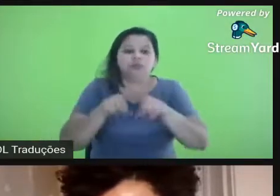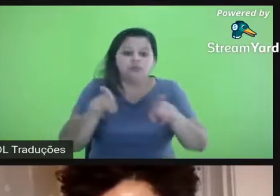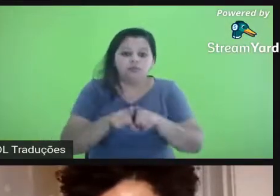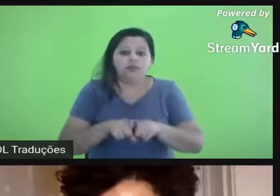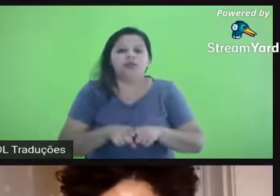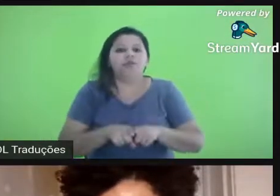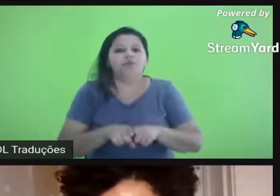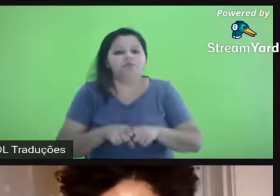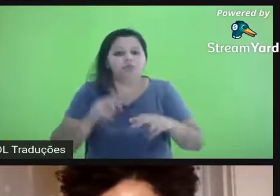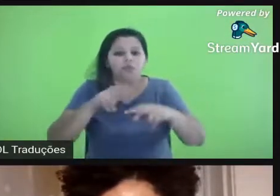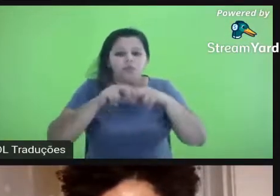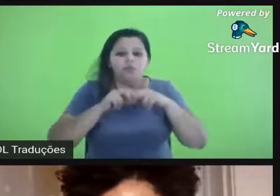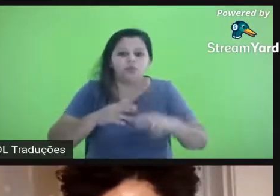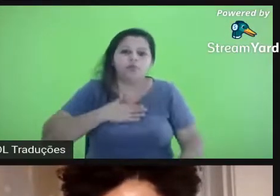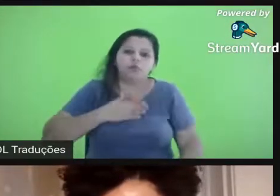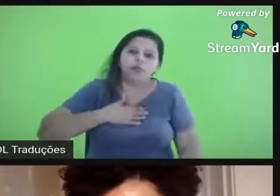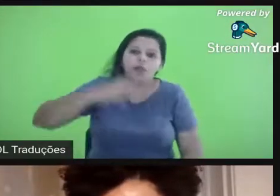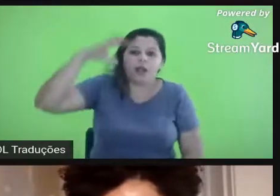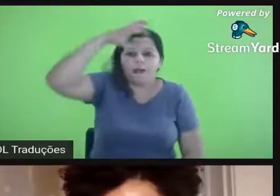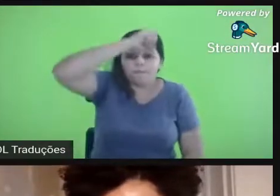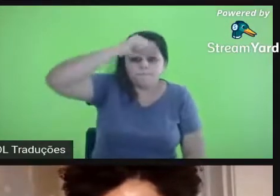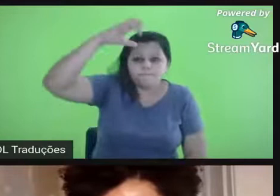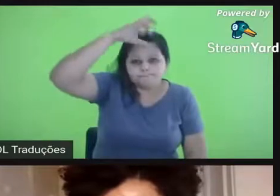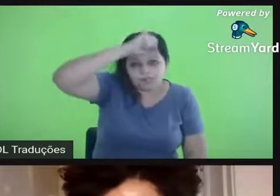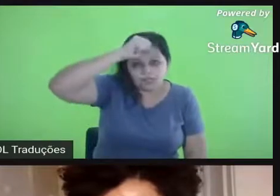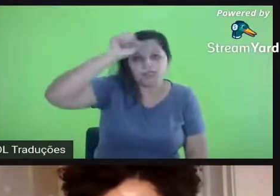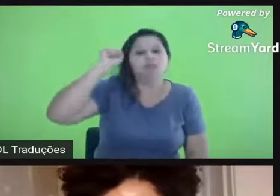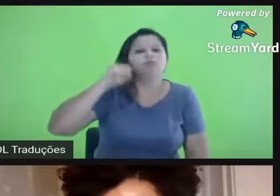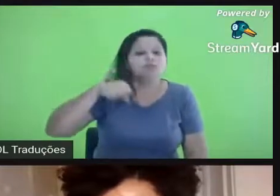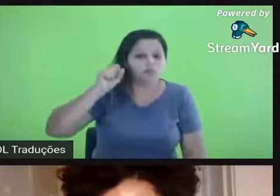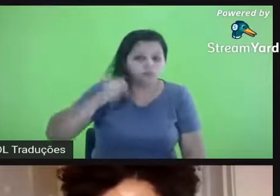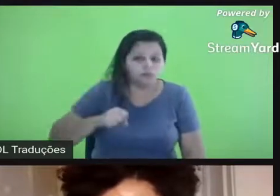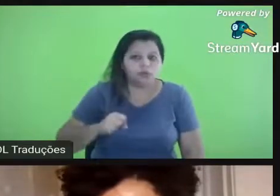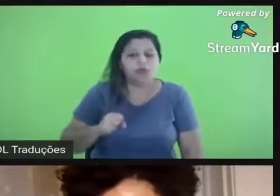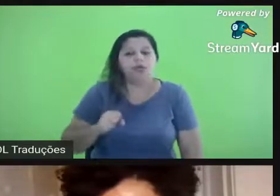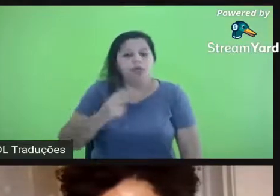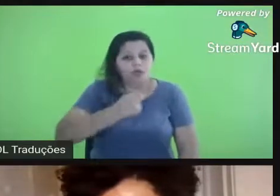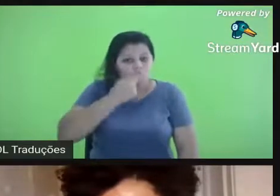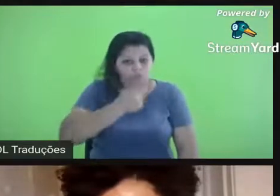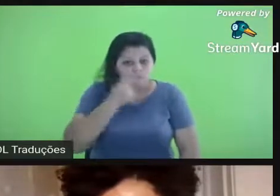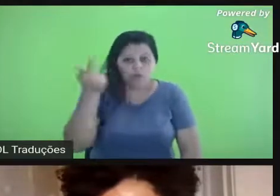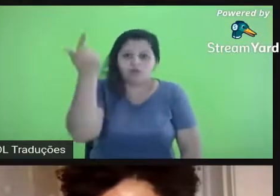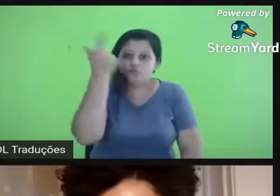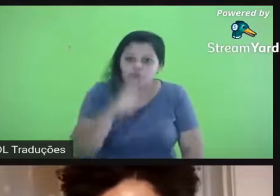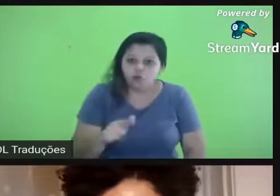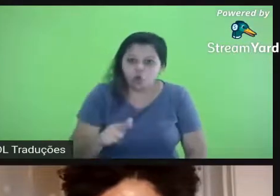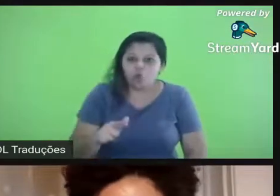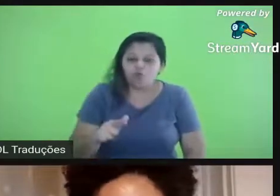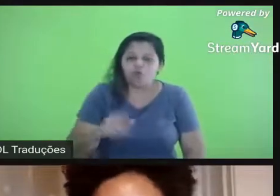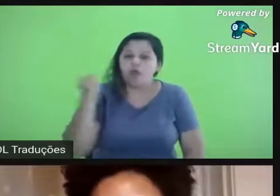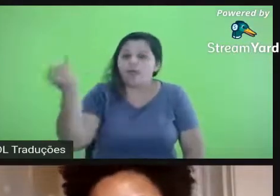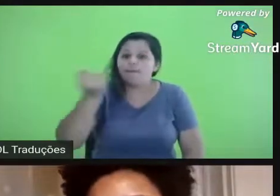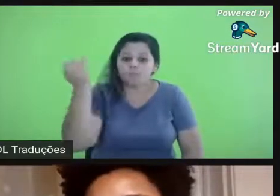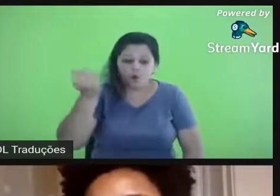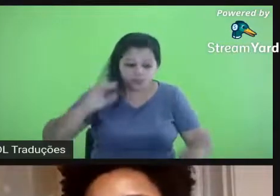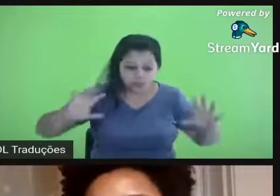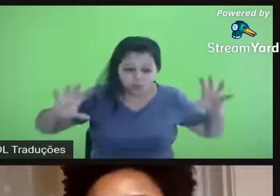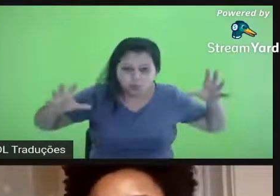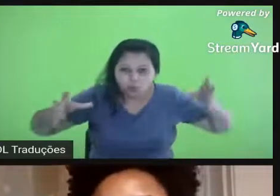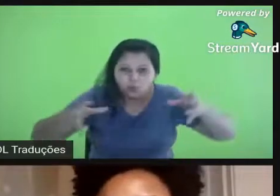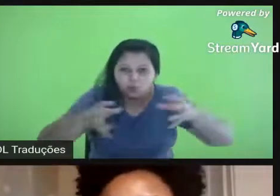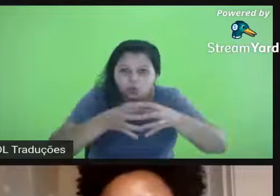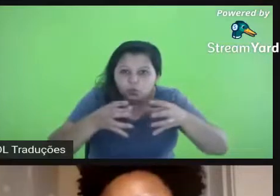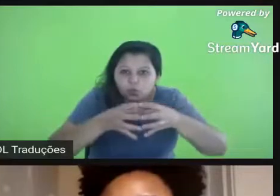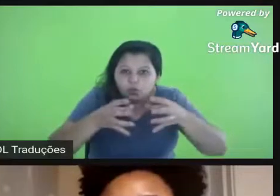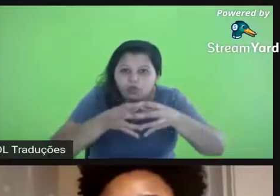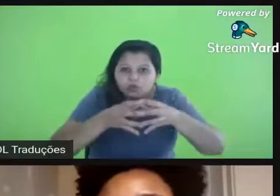um grande aprendizado, assim, né? E eu reforço muito essa questão do coletivo, porque eu acho que a partir